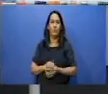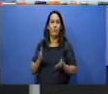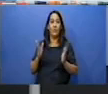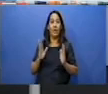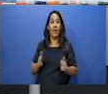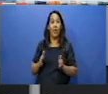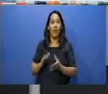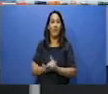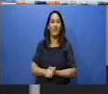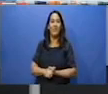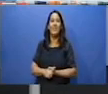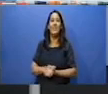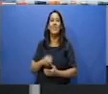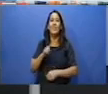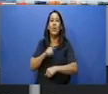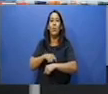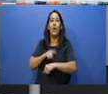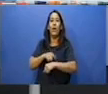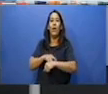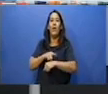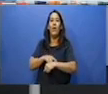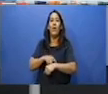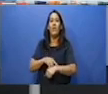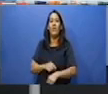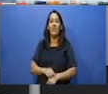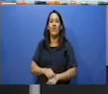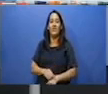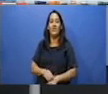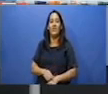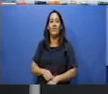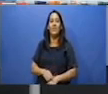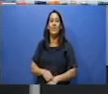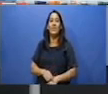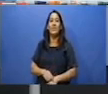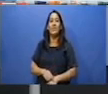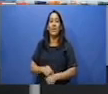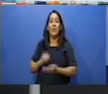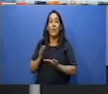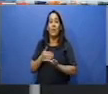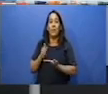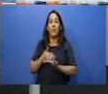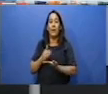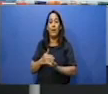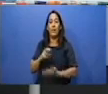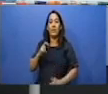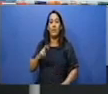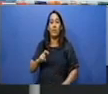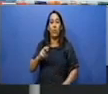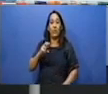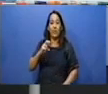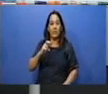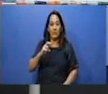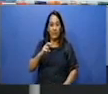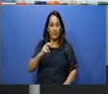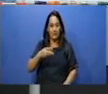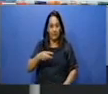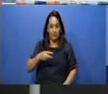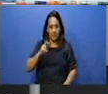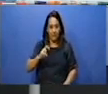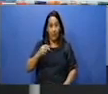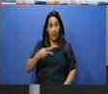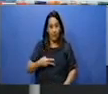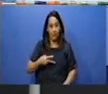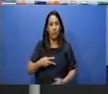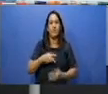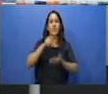vem uma hora bem legal. Antes disso, página 52, vocês vão ler